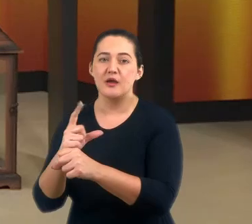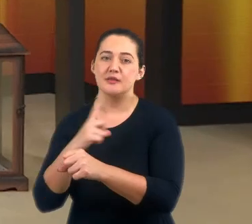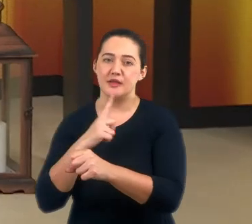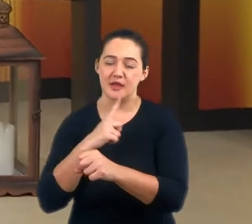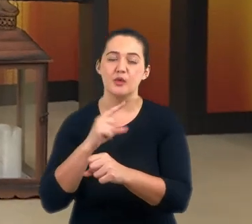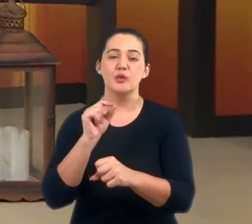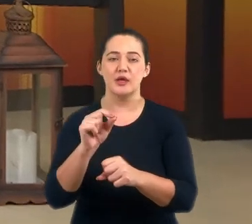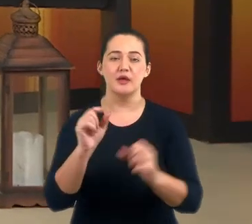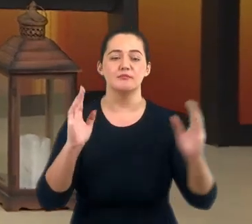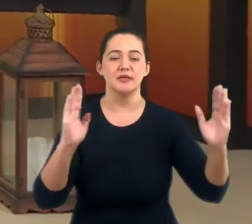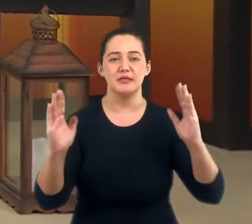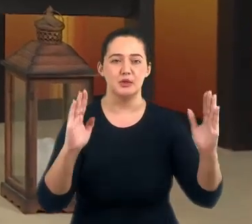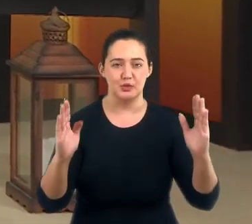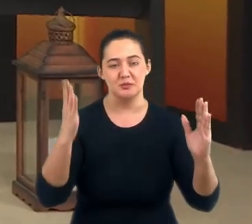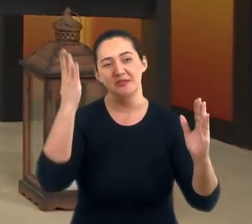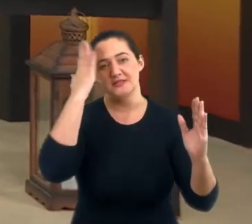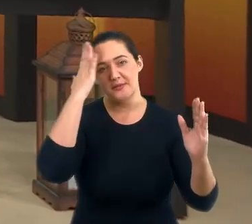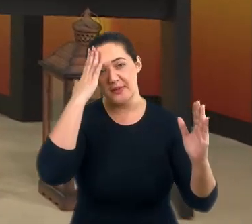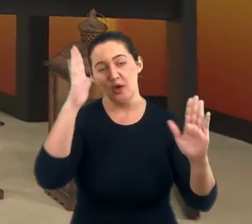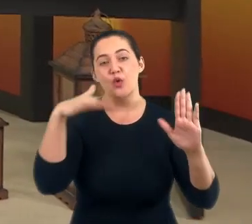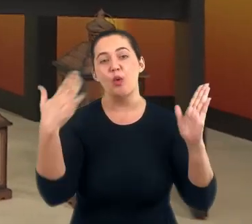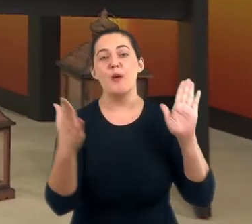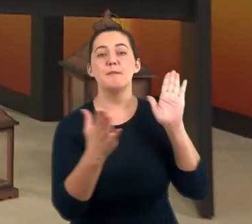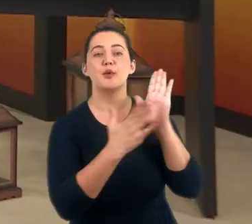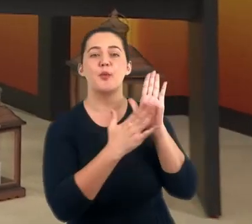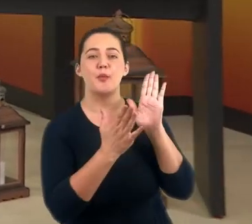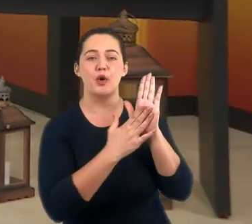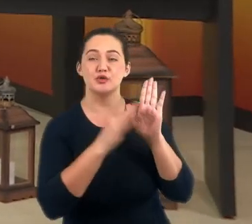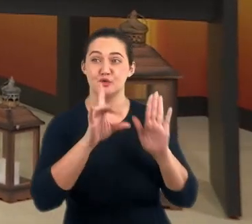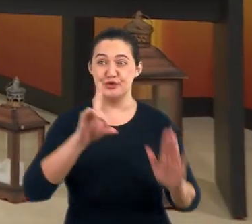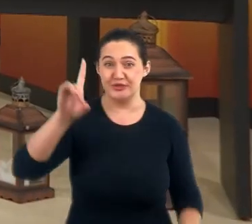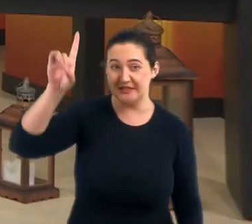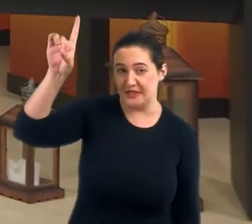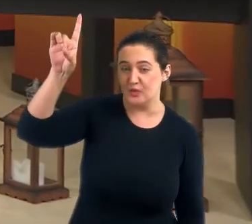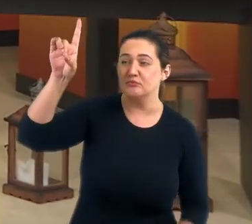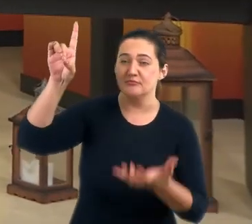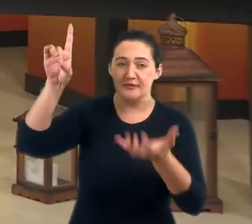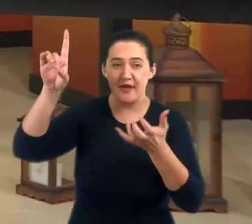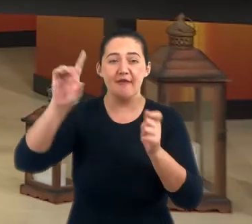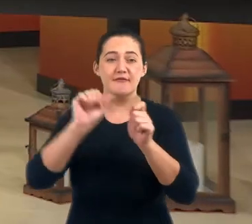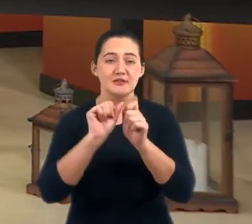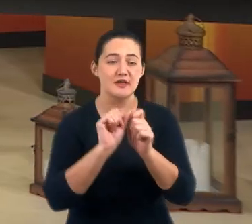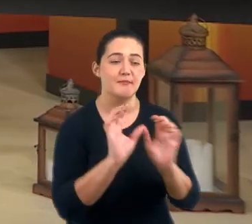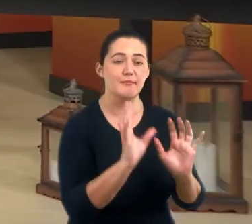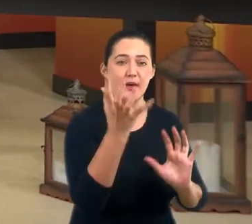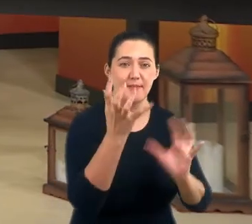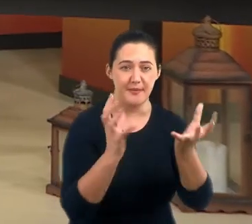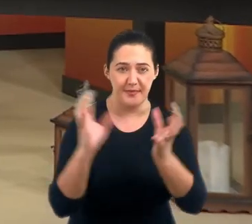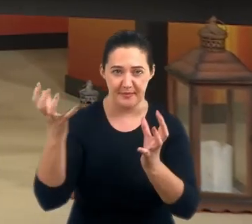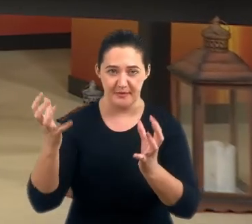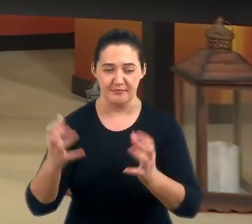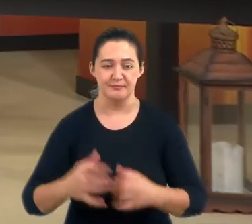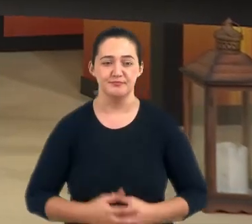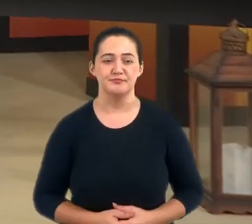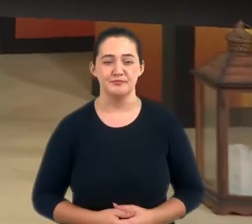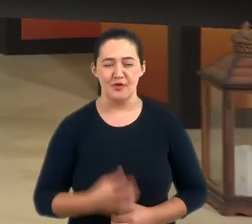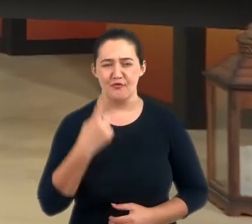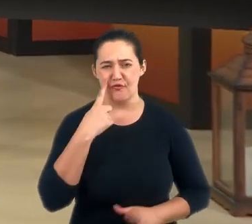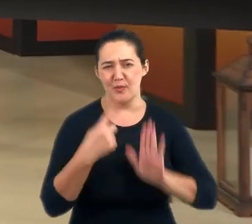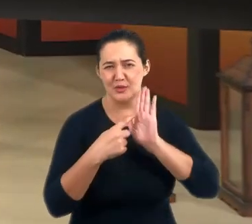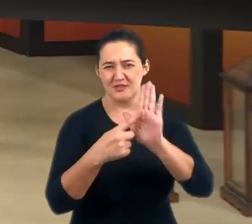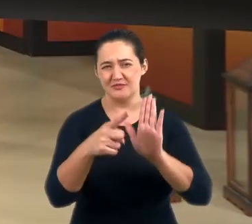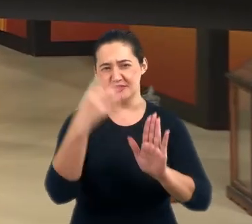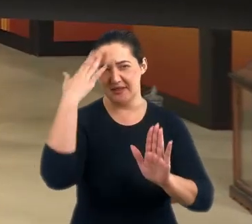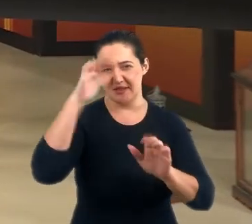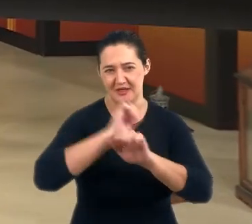uma declaração a respeito do propósito sextuplo de Deus em realizar estes eventos, tá bom? Eu vou mostrar na arte aqui